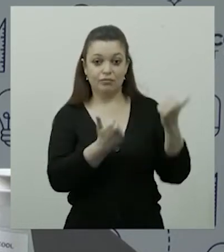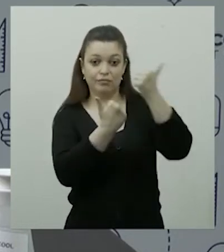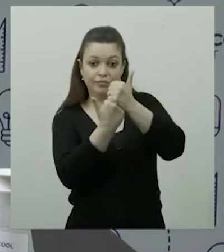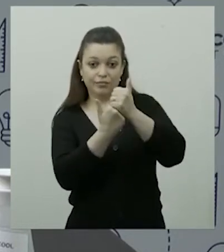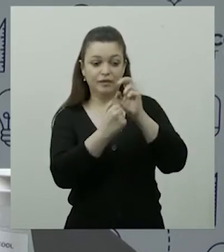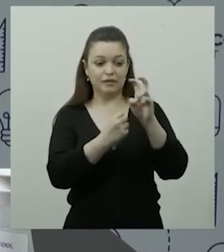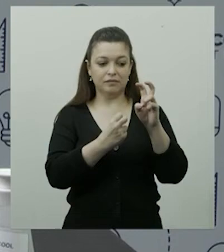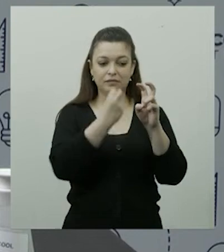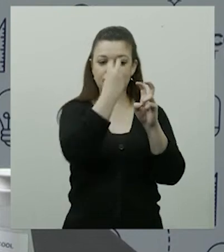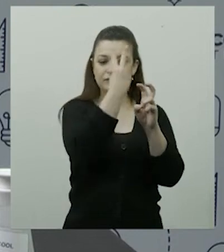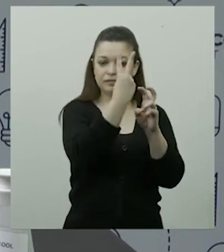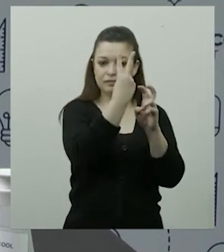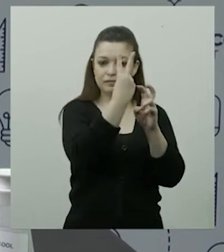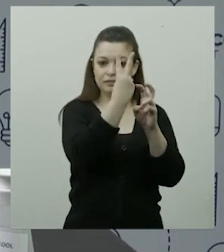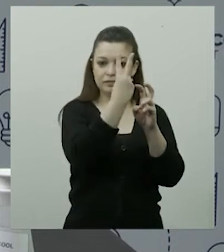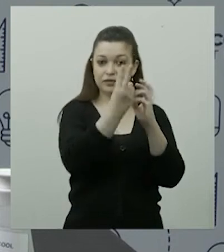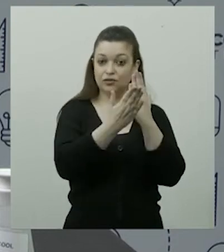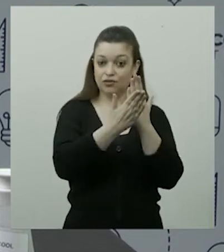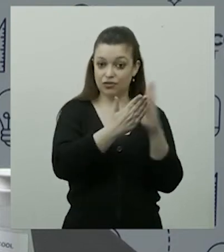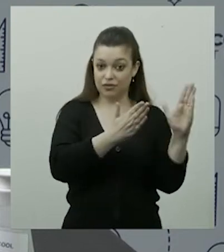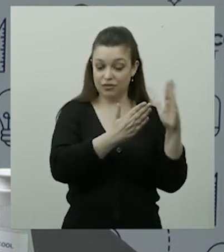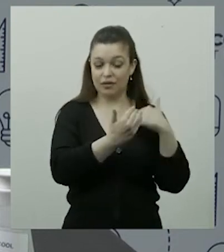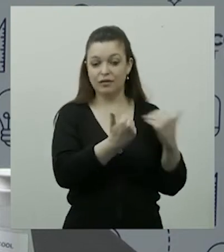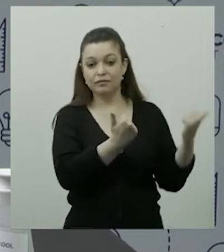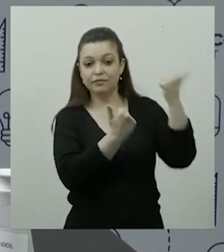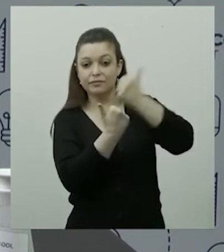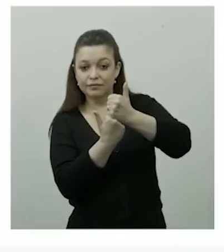Substituindo esse 5 ao quadrado